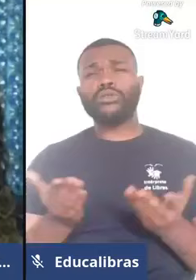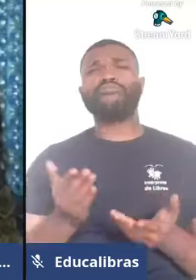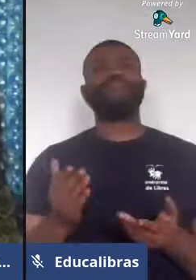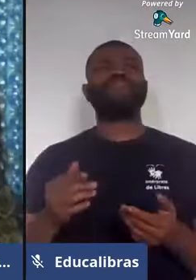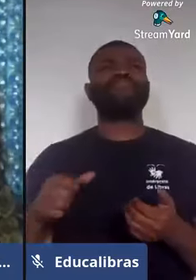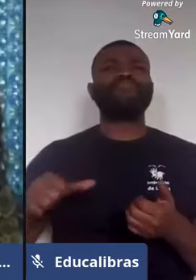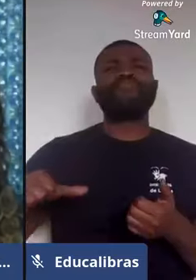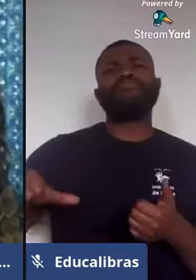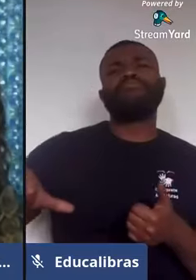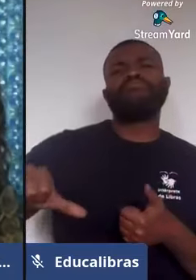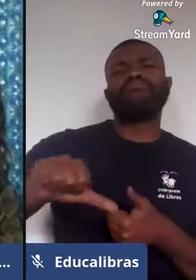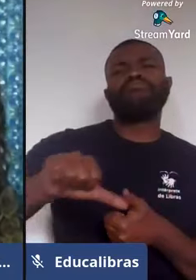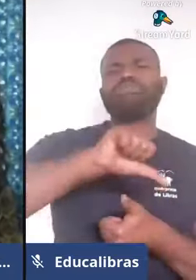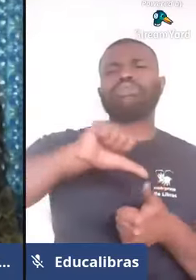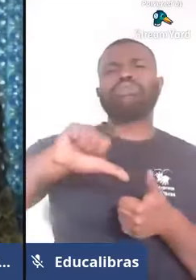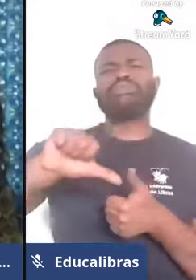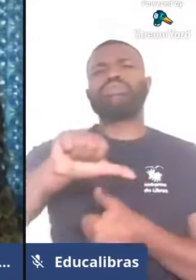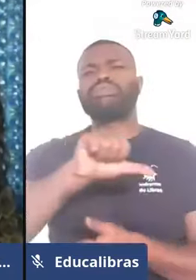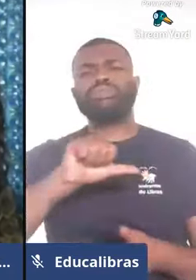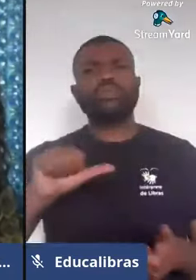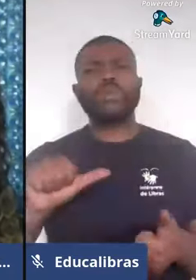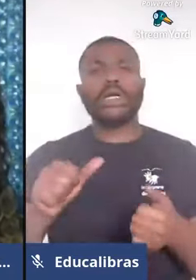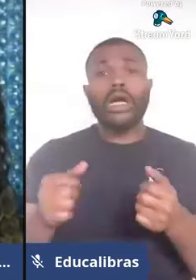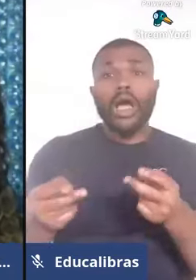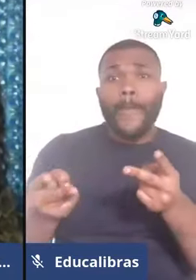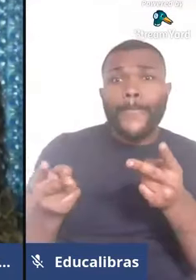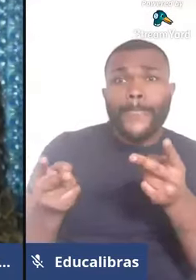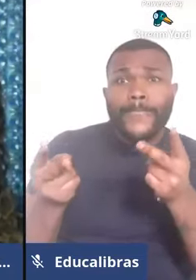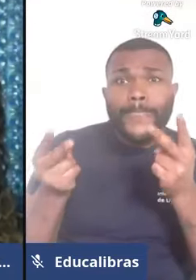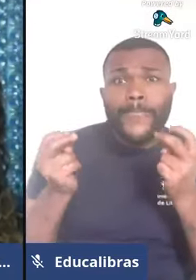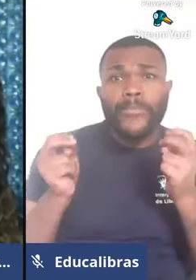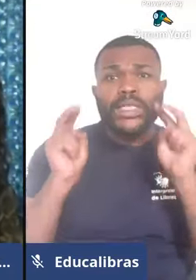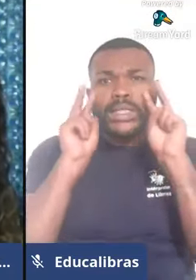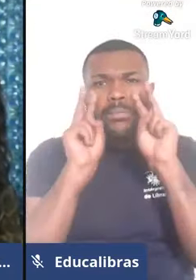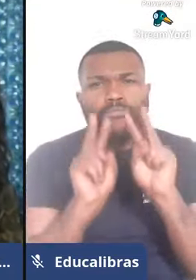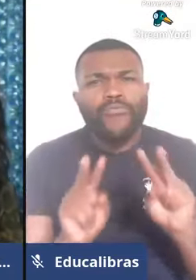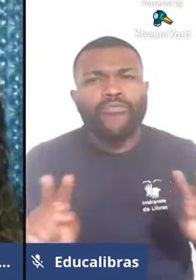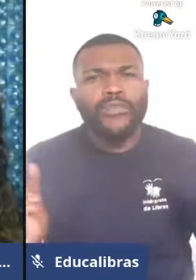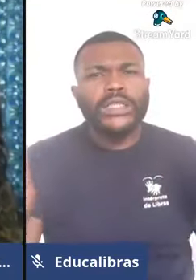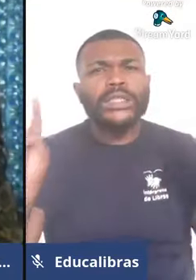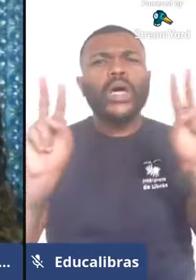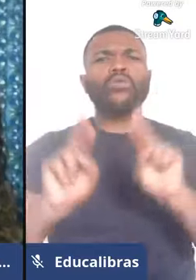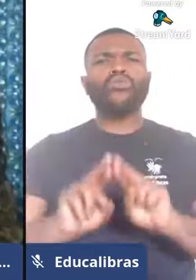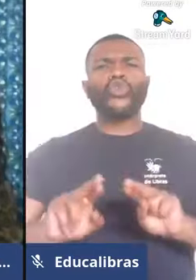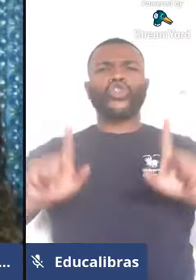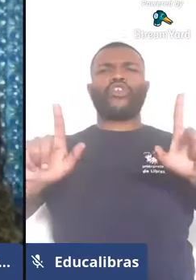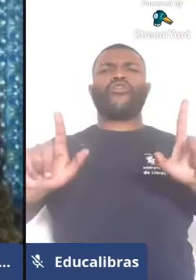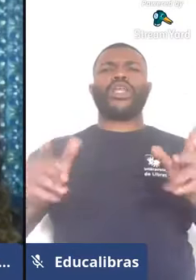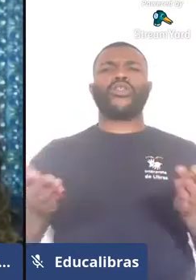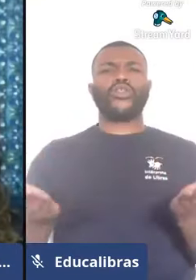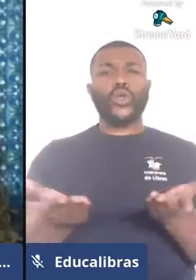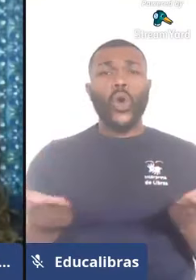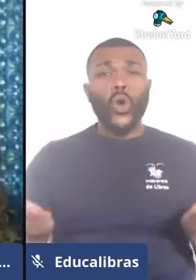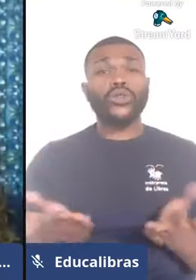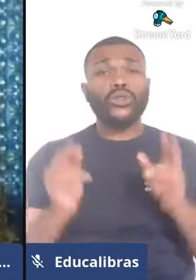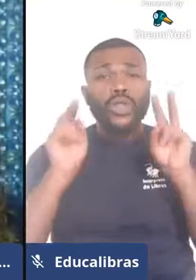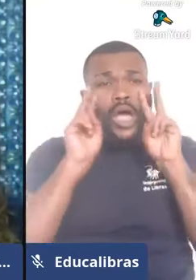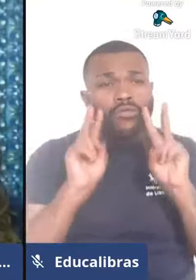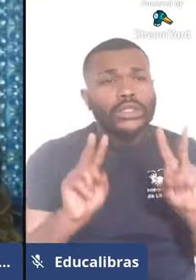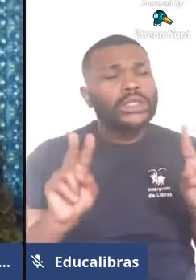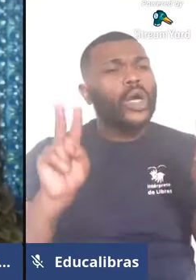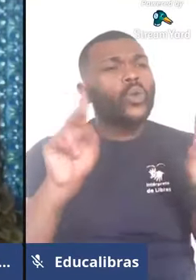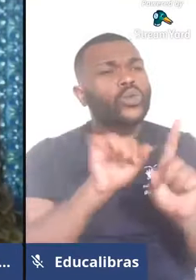hoje, a mudança do olhar, da compreensão para o que é a deficiência, que a gente fala que é o olhar social para a deficiência,